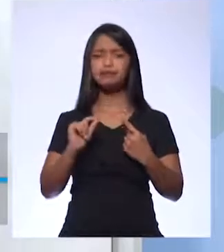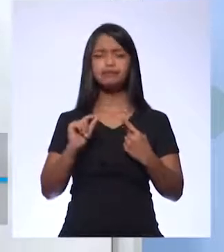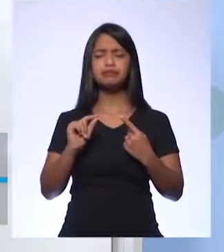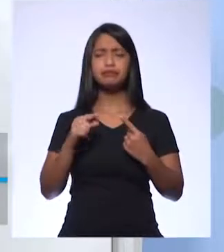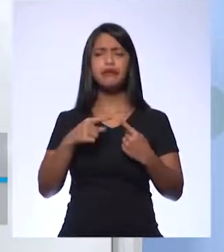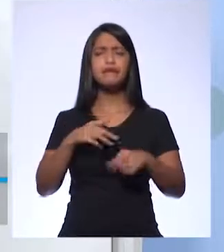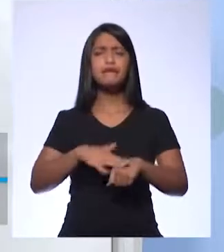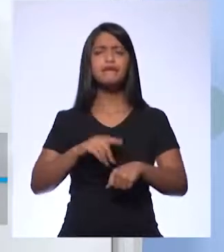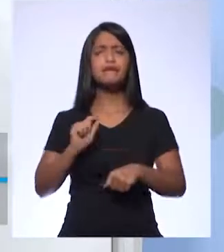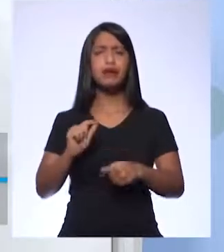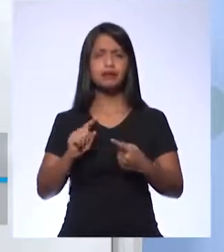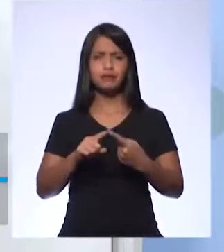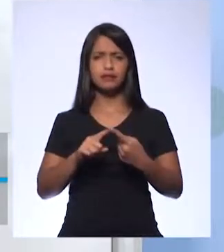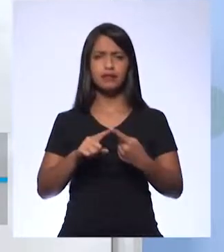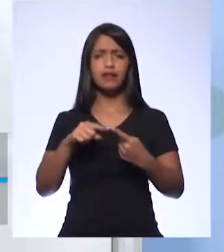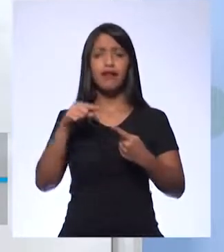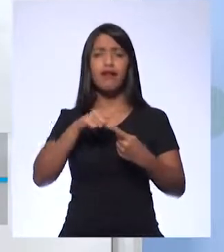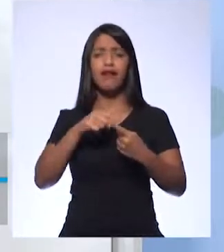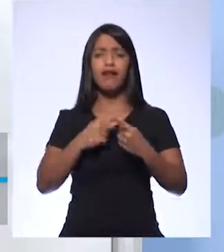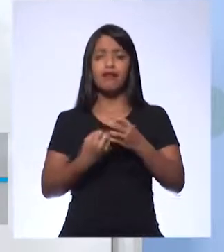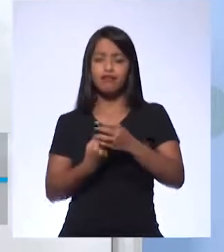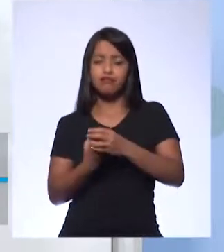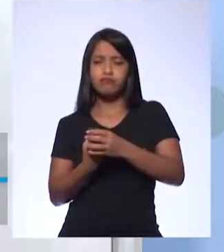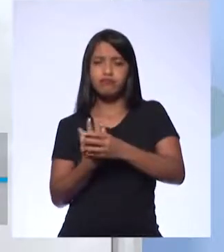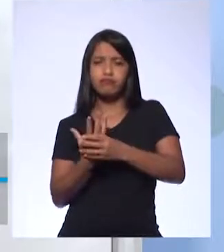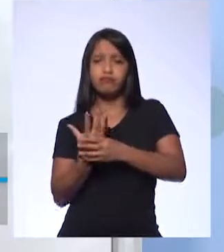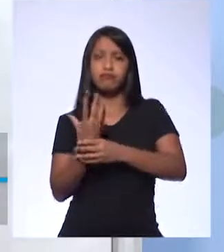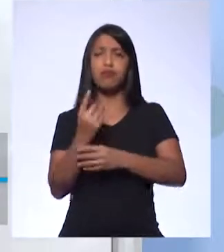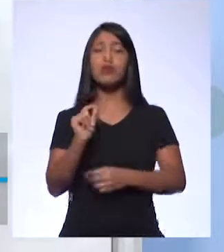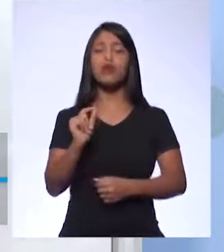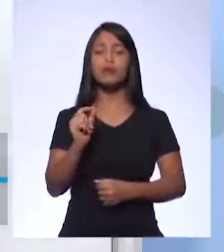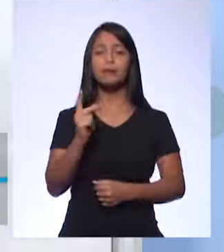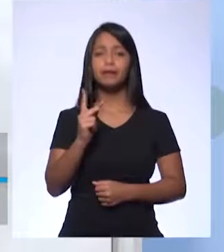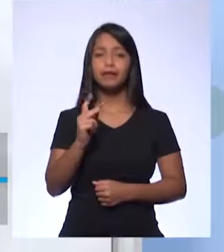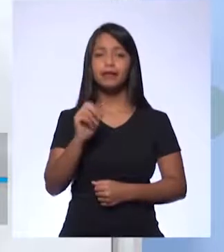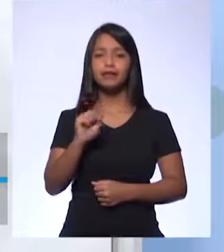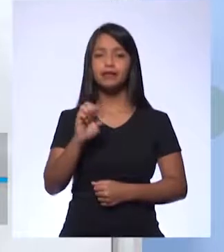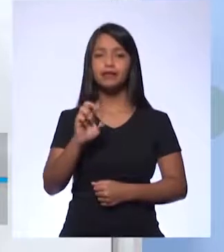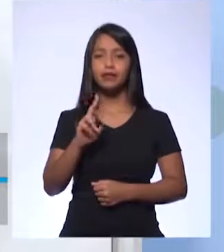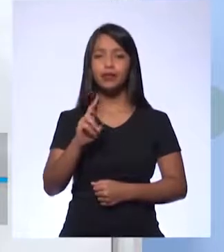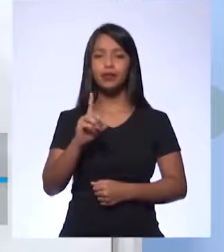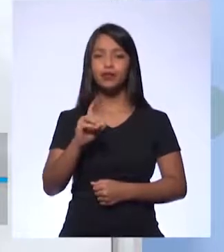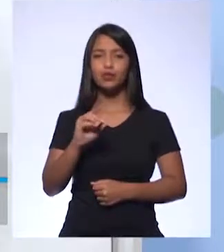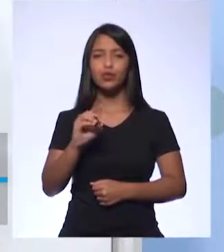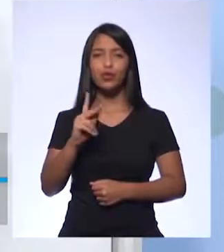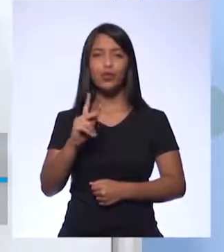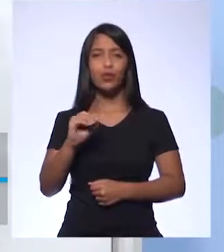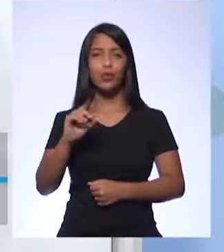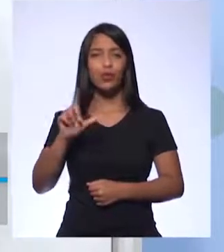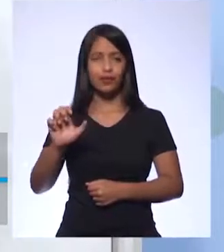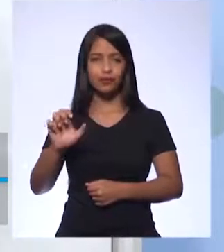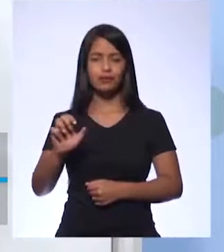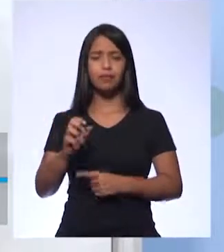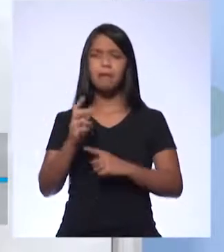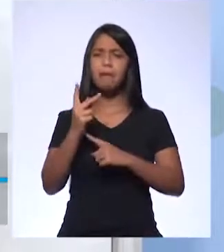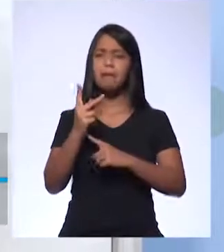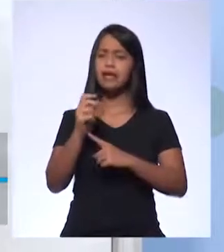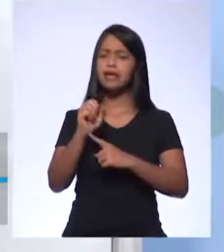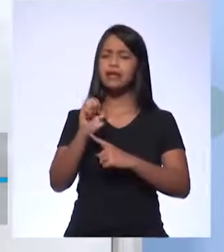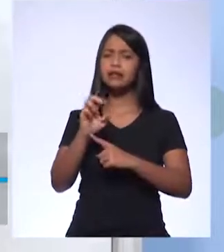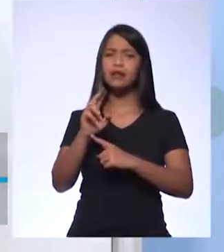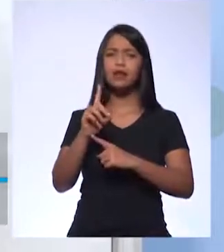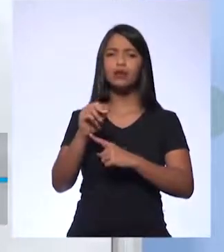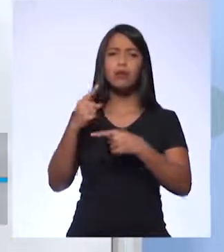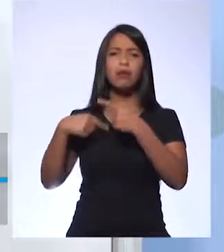emitir uma coisa que a gente chama de pseudópode. Olha que palavrão, né? Então, lá em grego, pseudo quer dizer falso